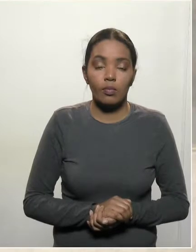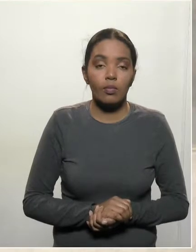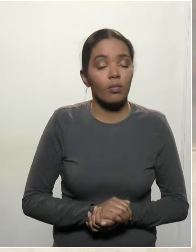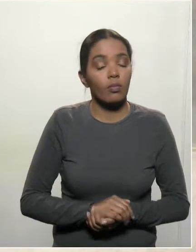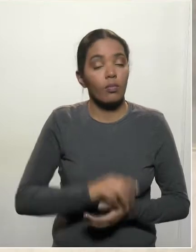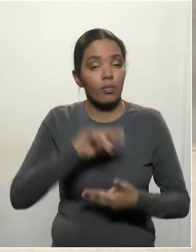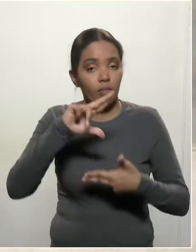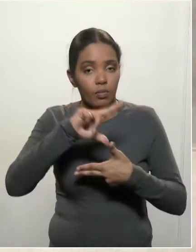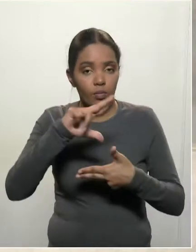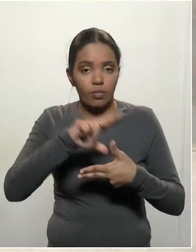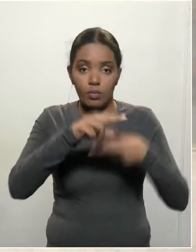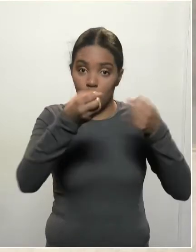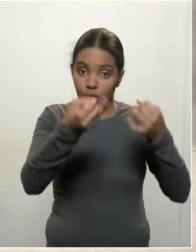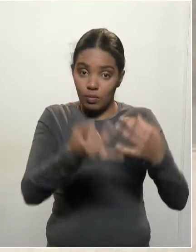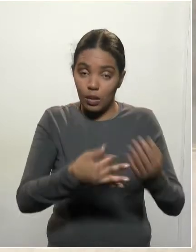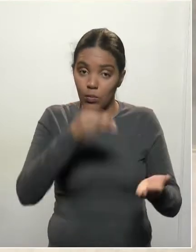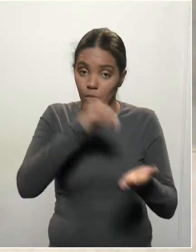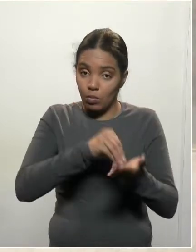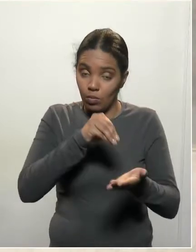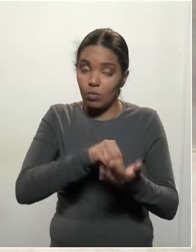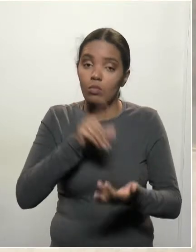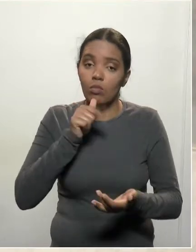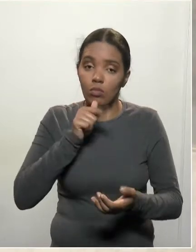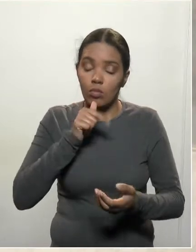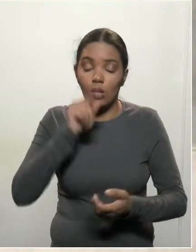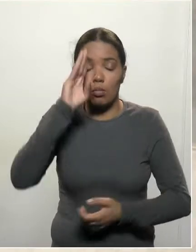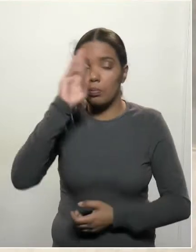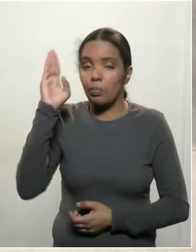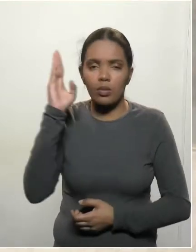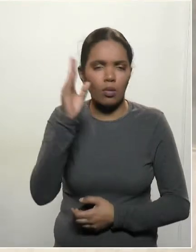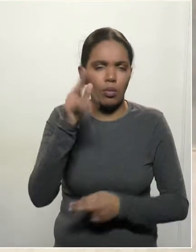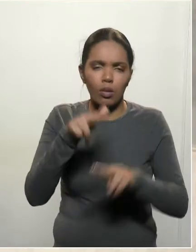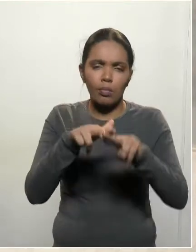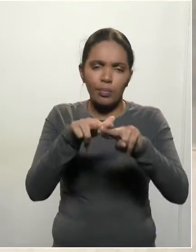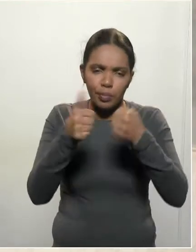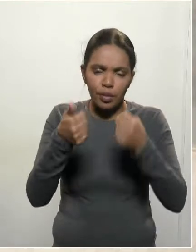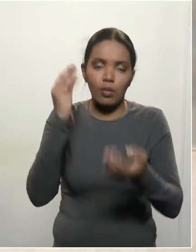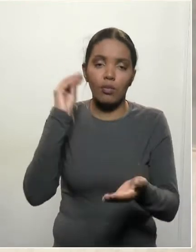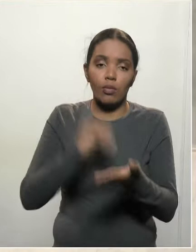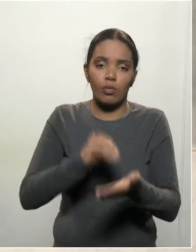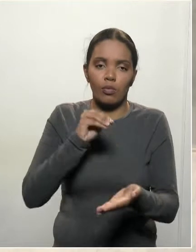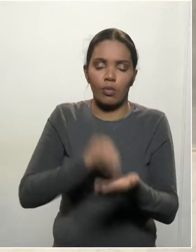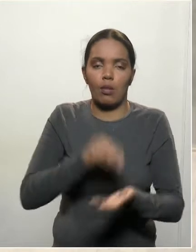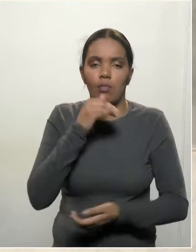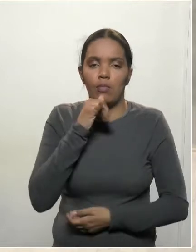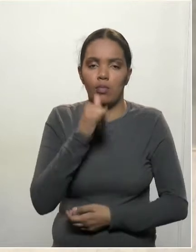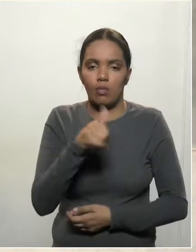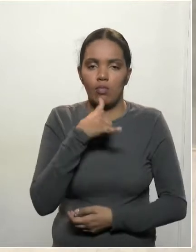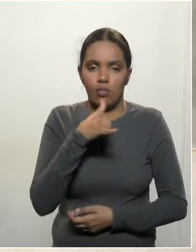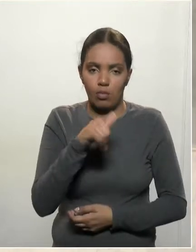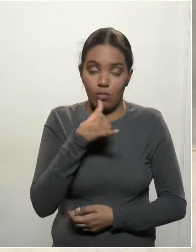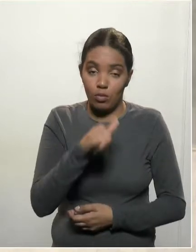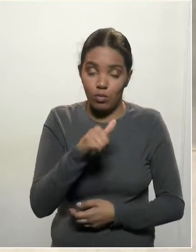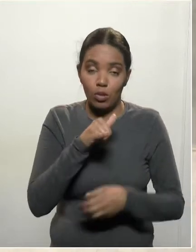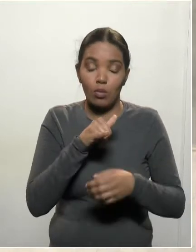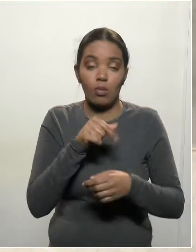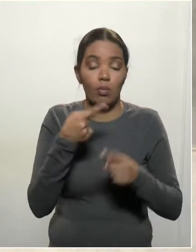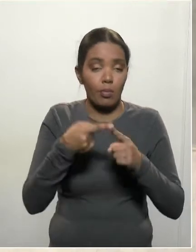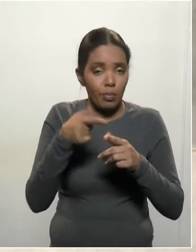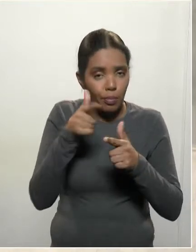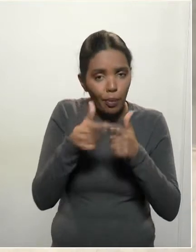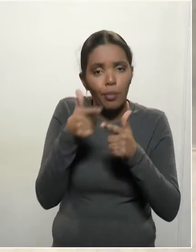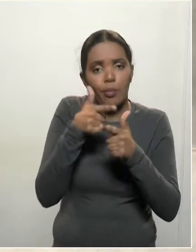as ocorrências de falta de água se deram principalmente por falta de energia elétrica na captação por questões